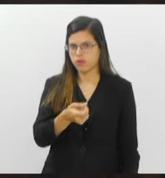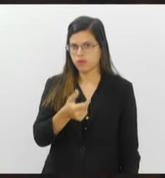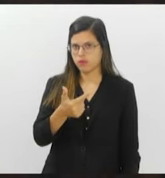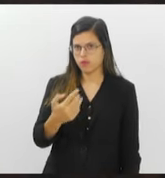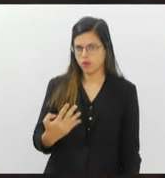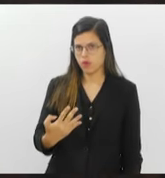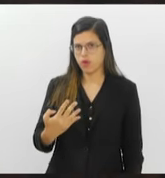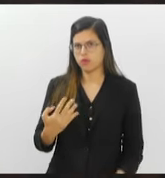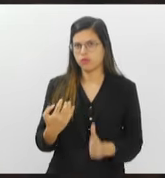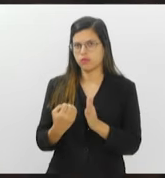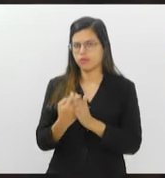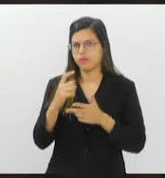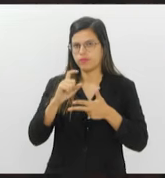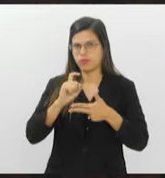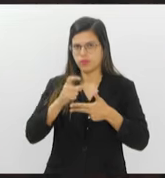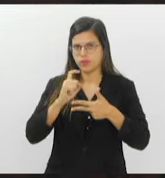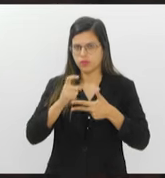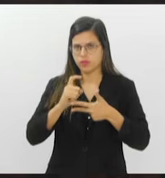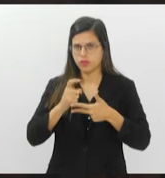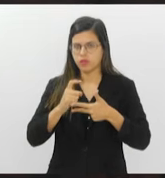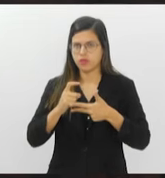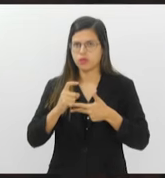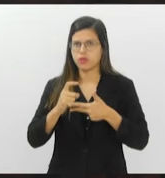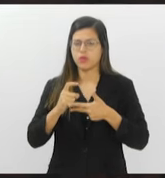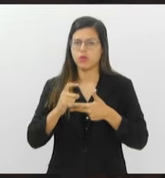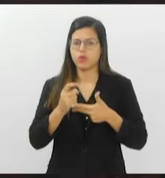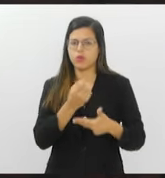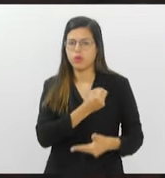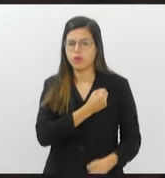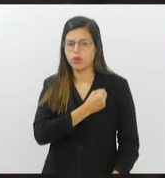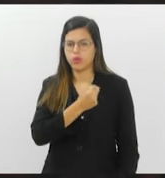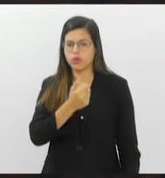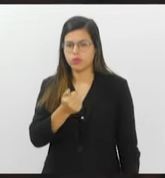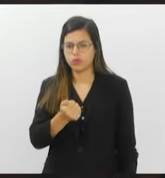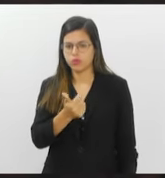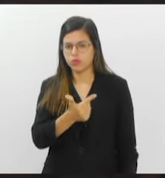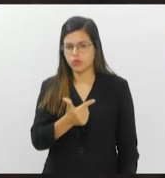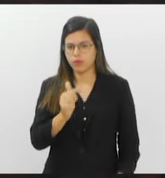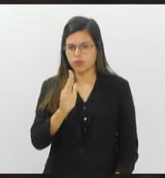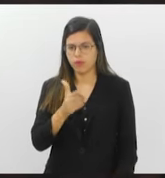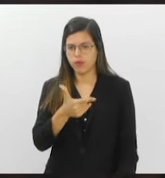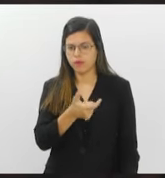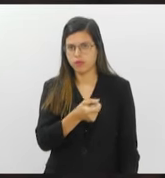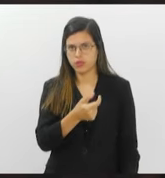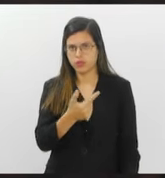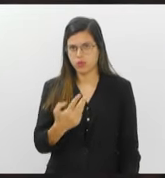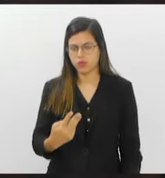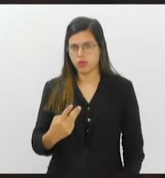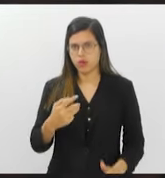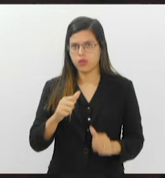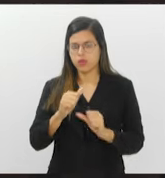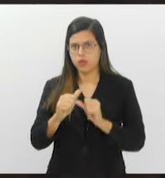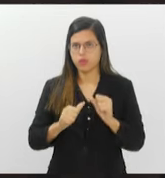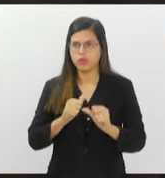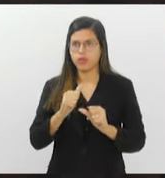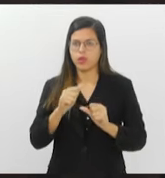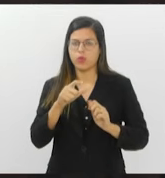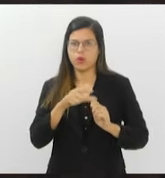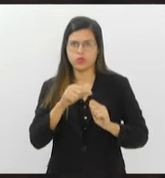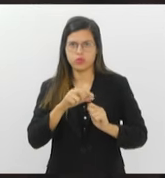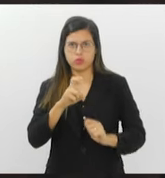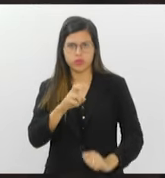3.765/2024, de autoria do Poder Executivo. Mensagem número 12/2024, que altera o artigo 56 da